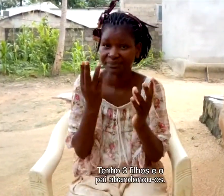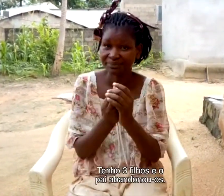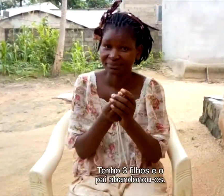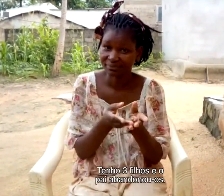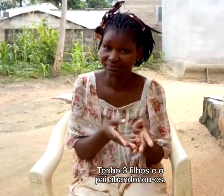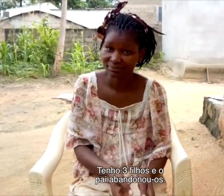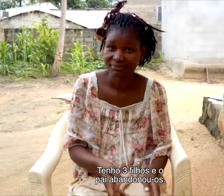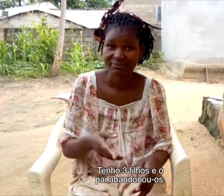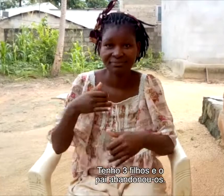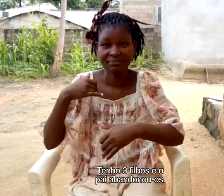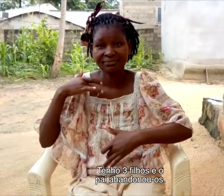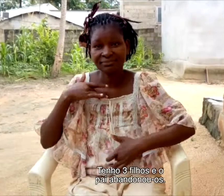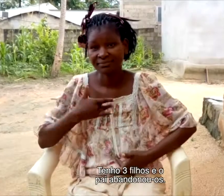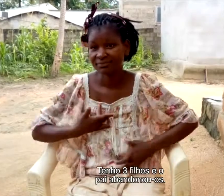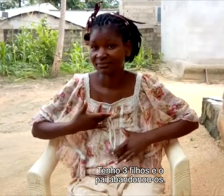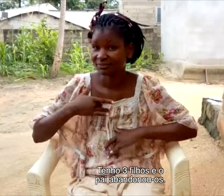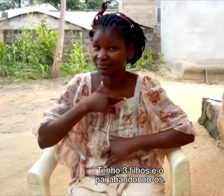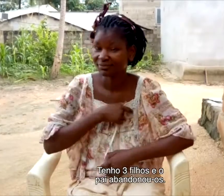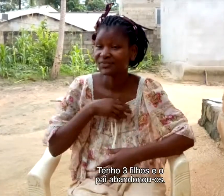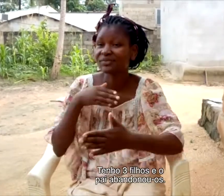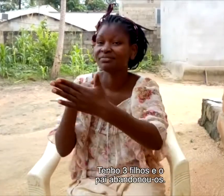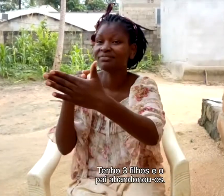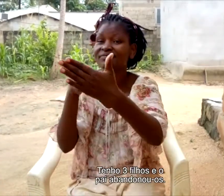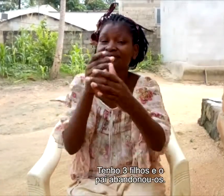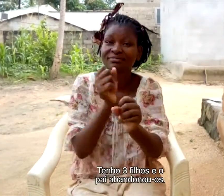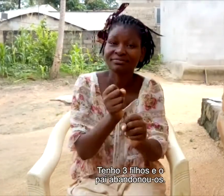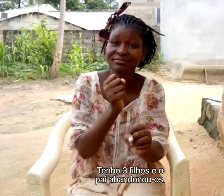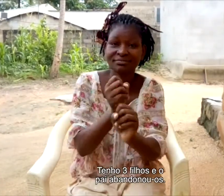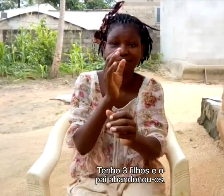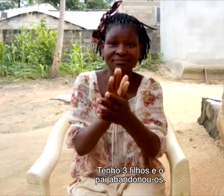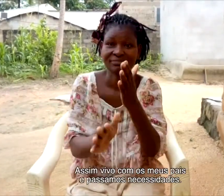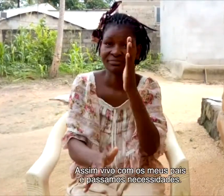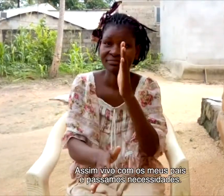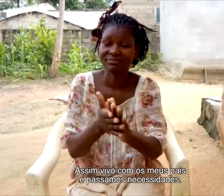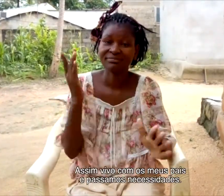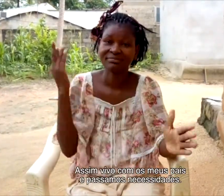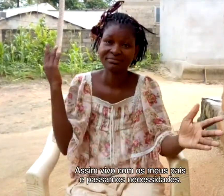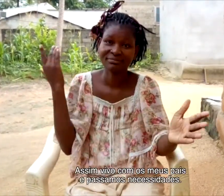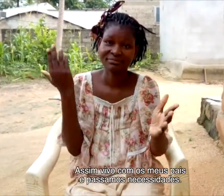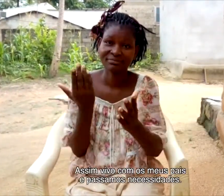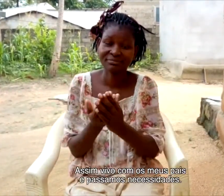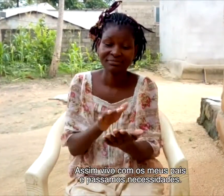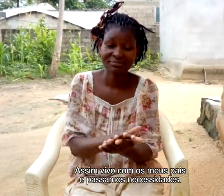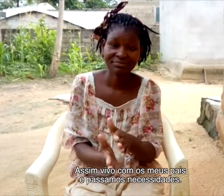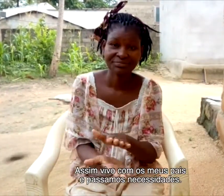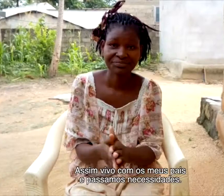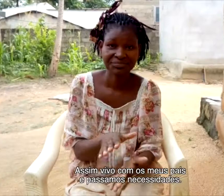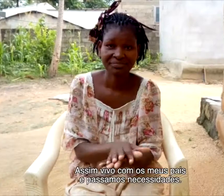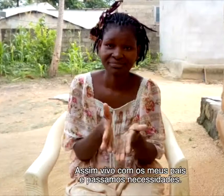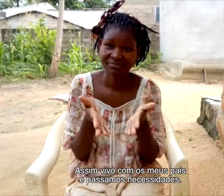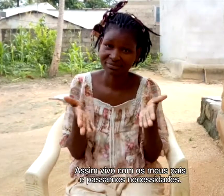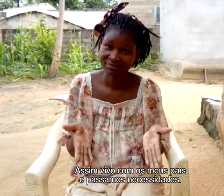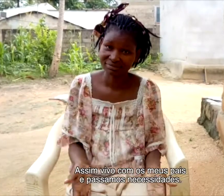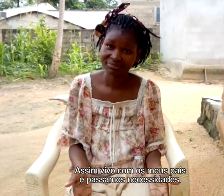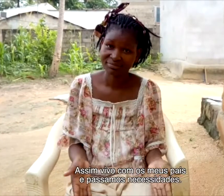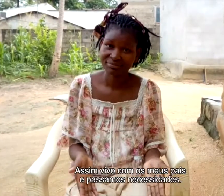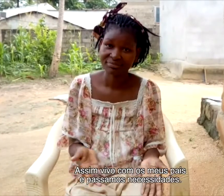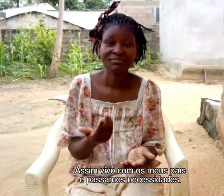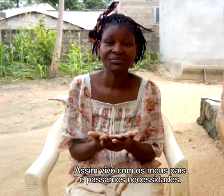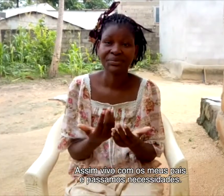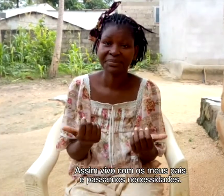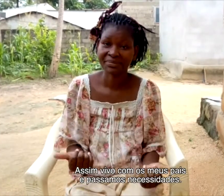Tenho três filhos e o pai abandonou. Assim moro com os meus pais e